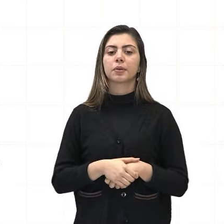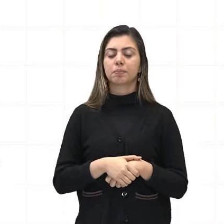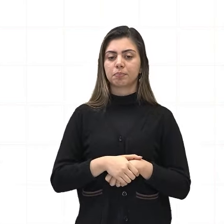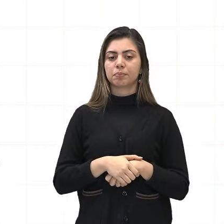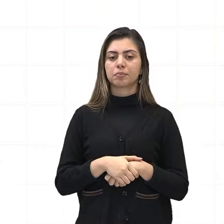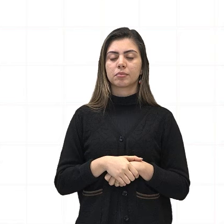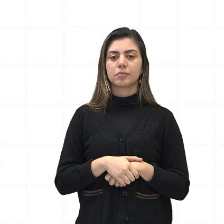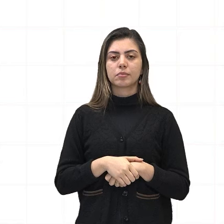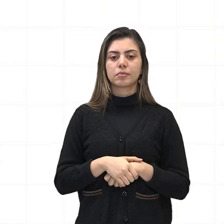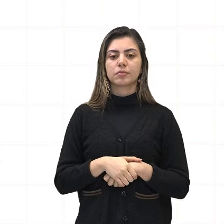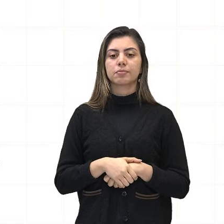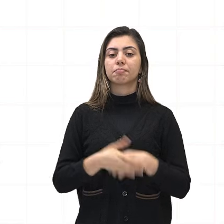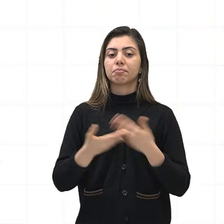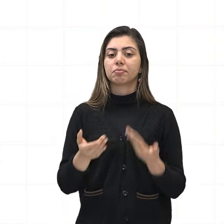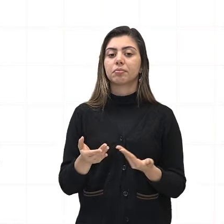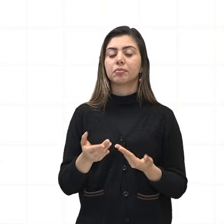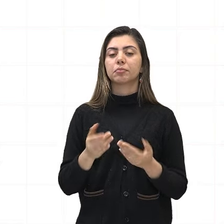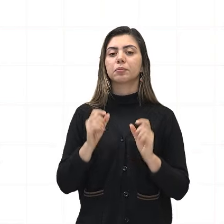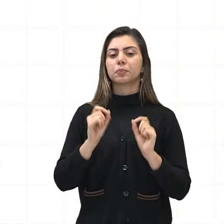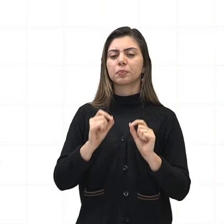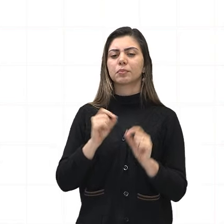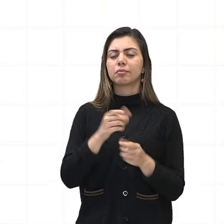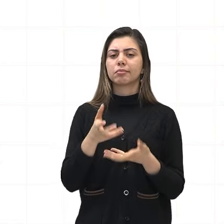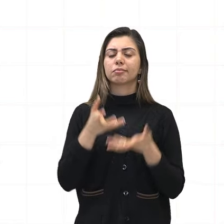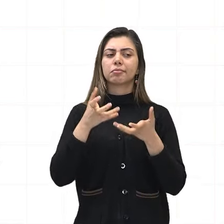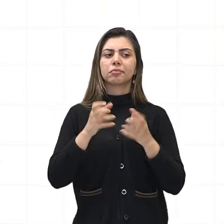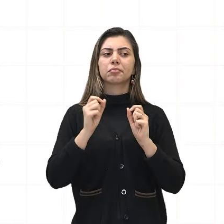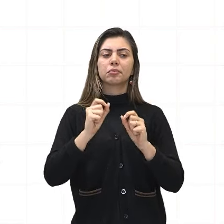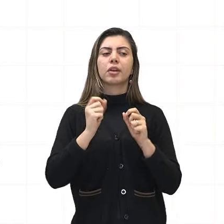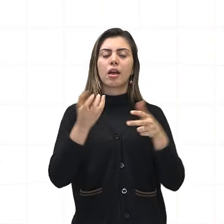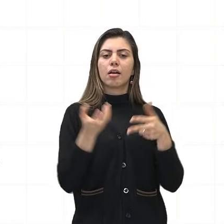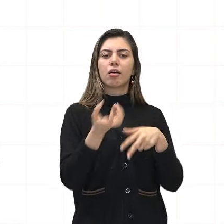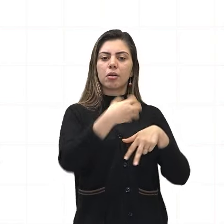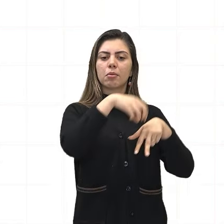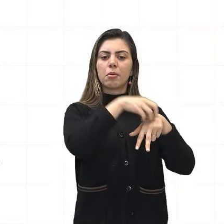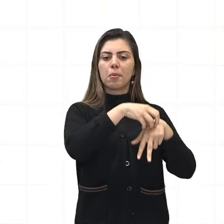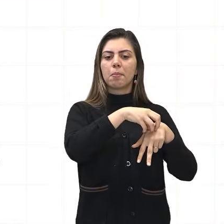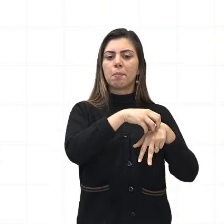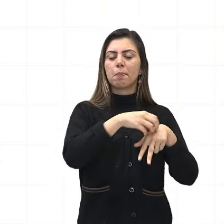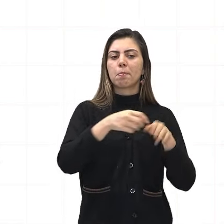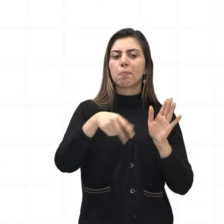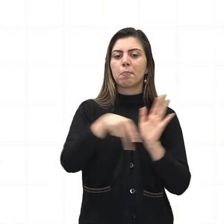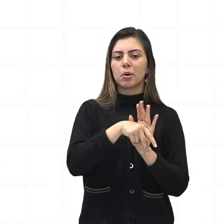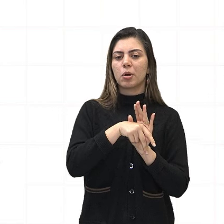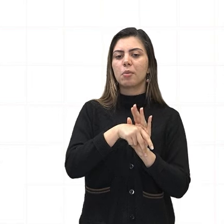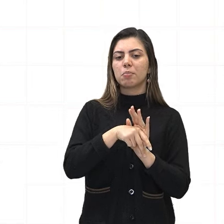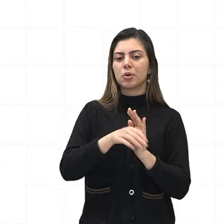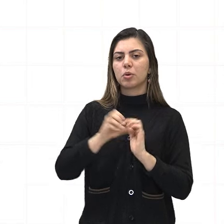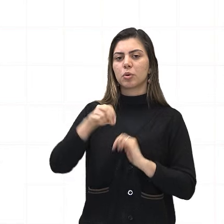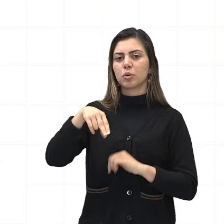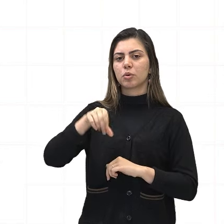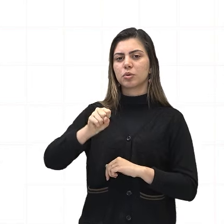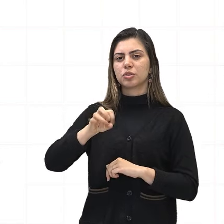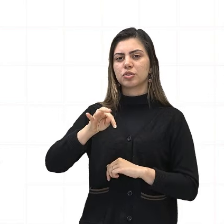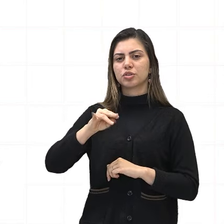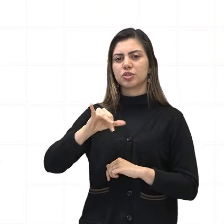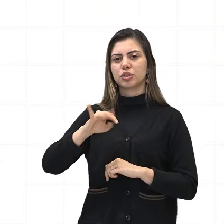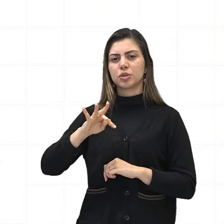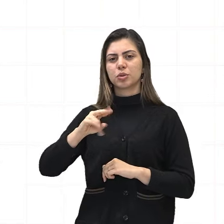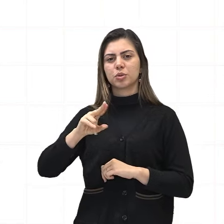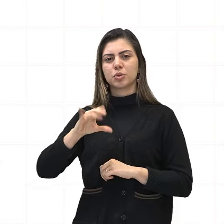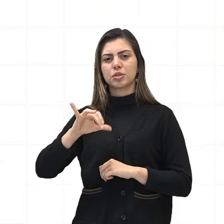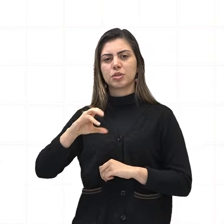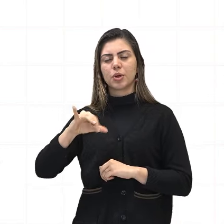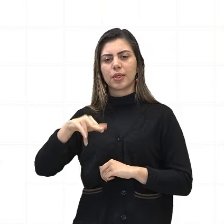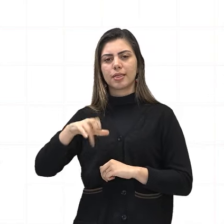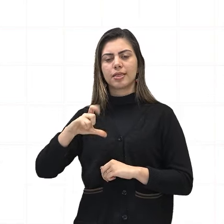quer dizer, o absolutismo não, mas uma monarquia constitucional dentro de Portugal. Por que a gente está